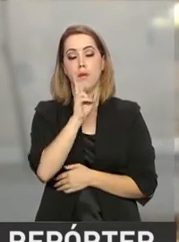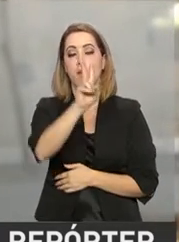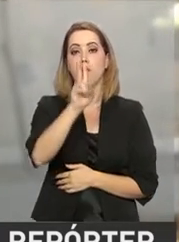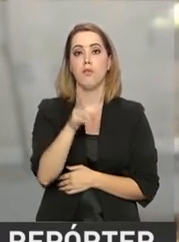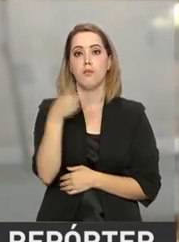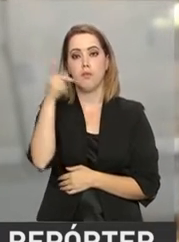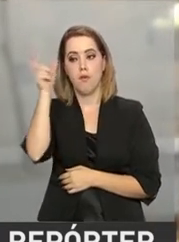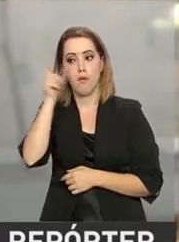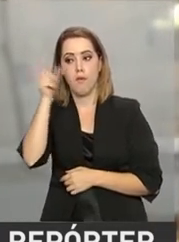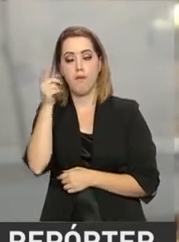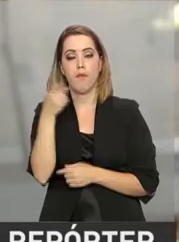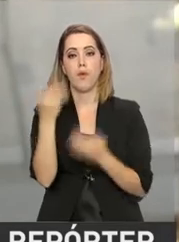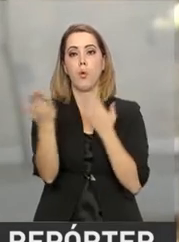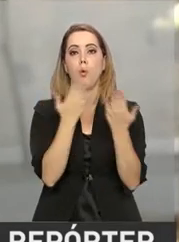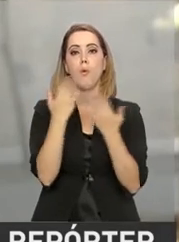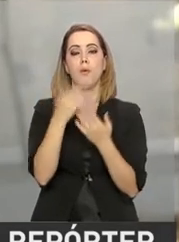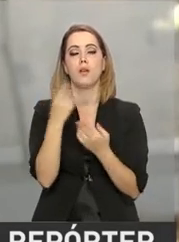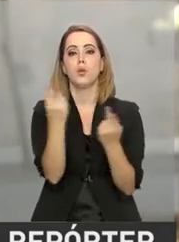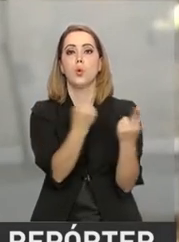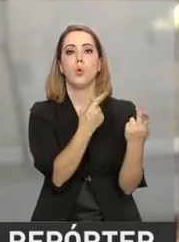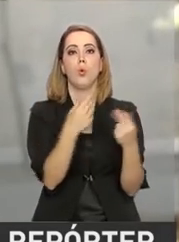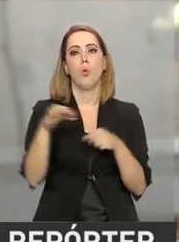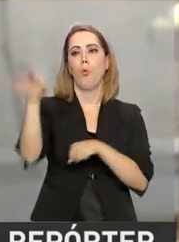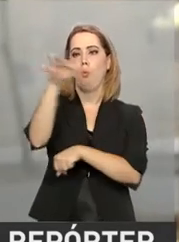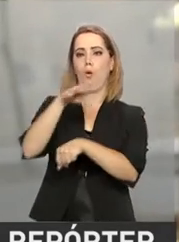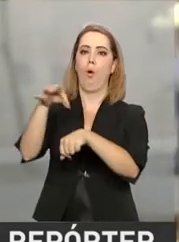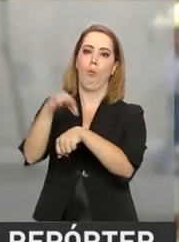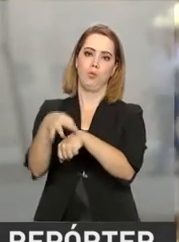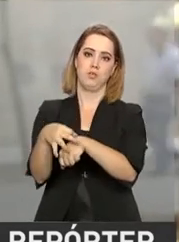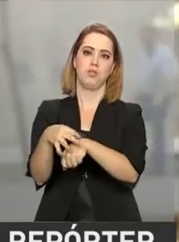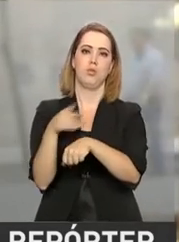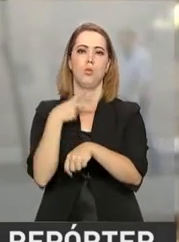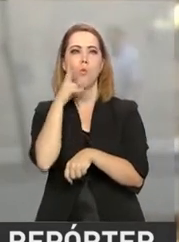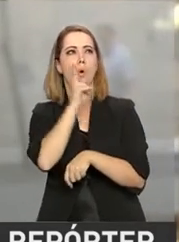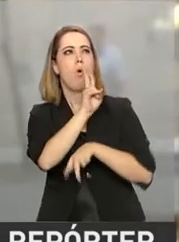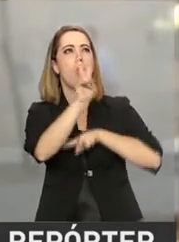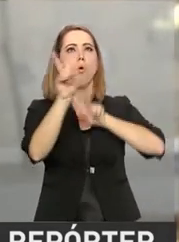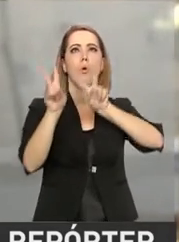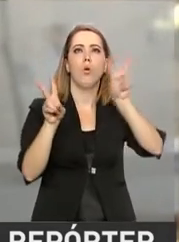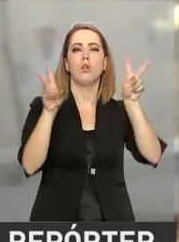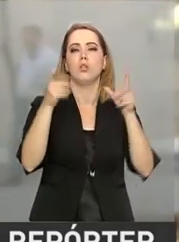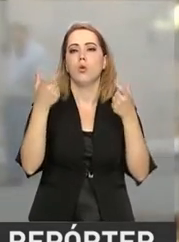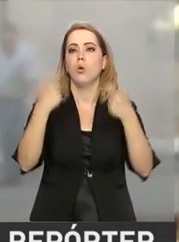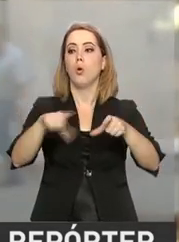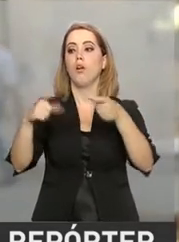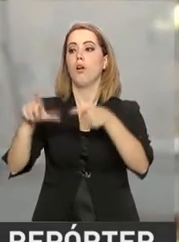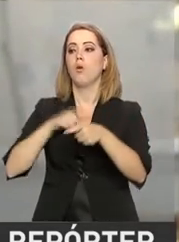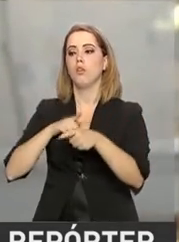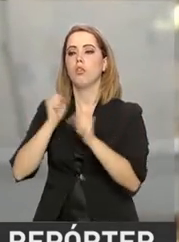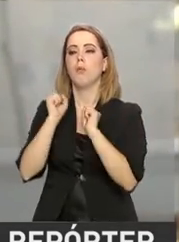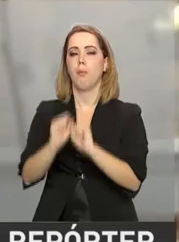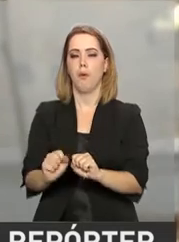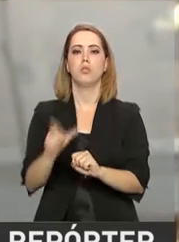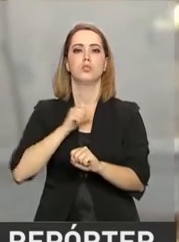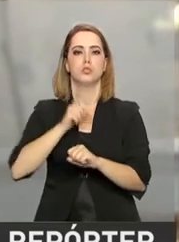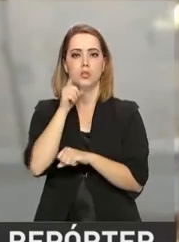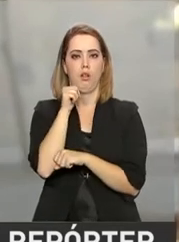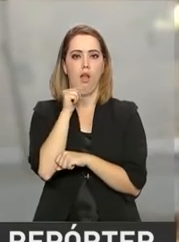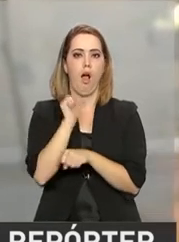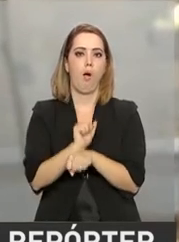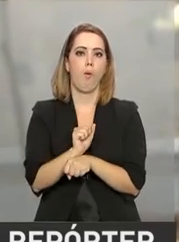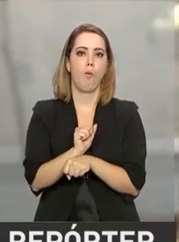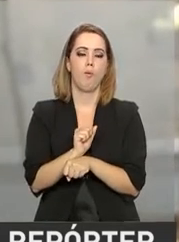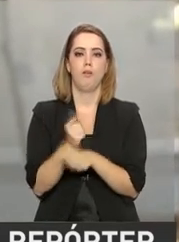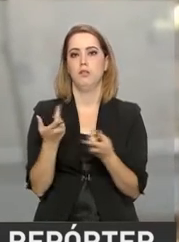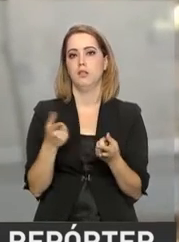com olhos de mosquito, procurando no espaço onde que vai acumular água, onde que pode vir acumular água, independente